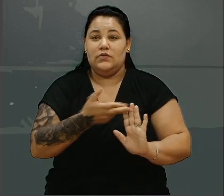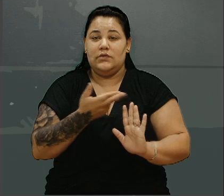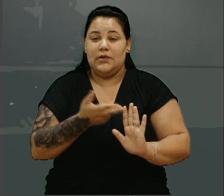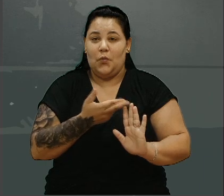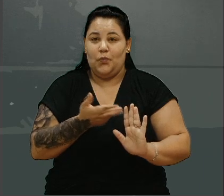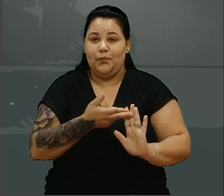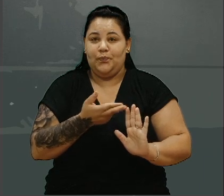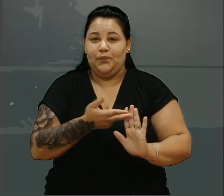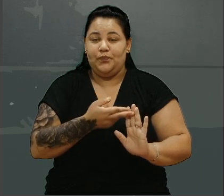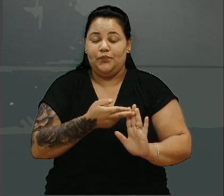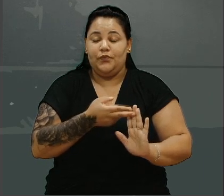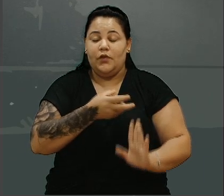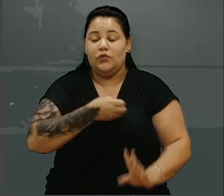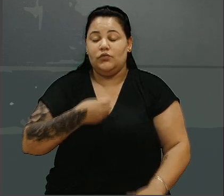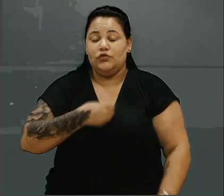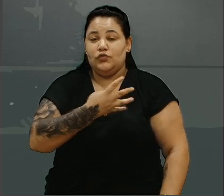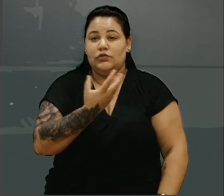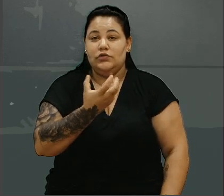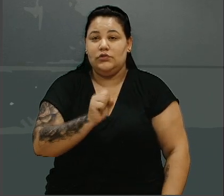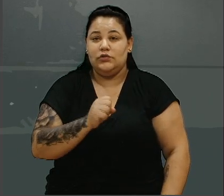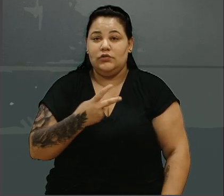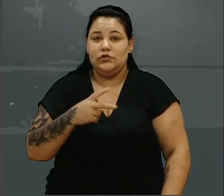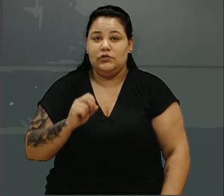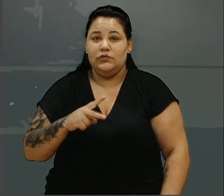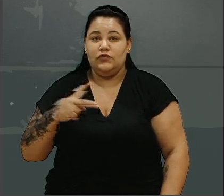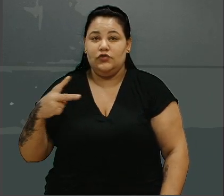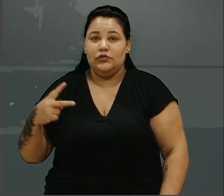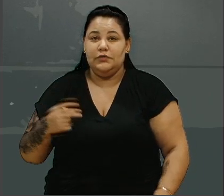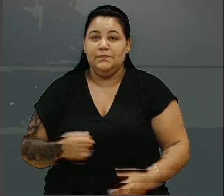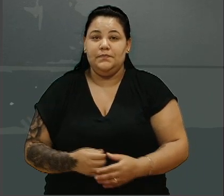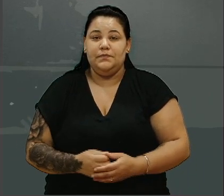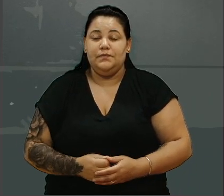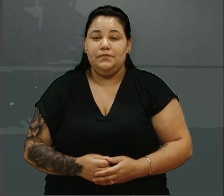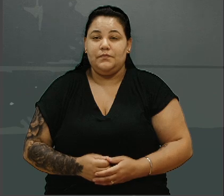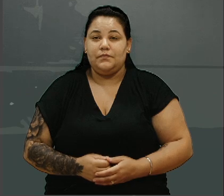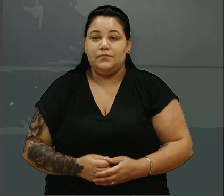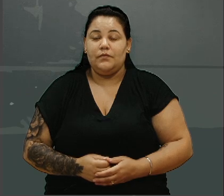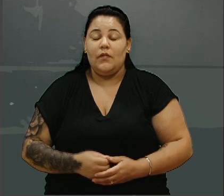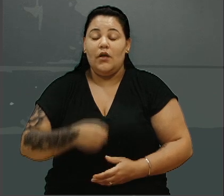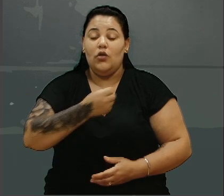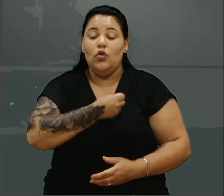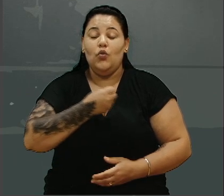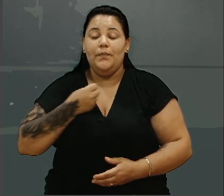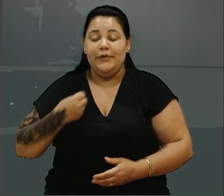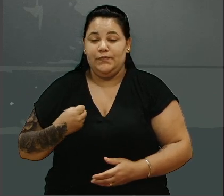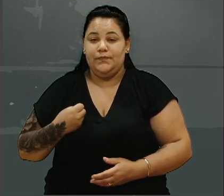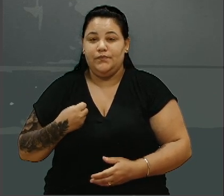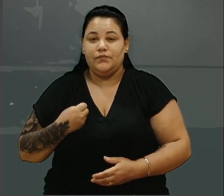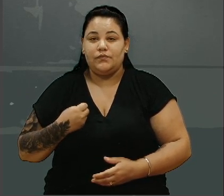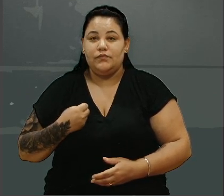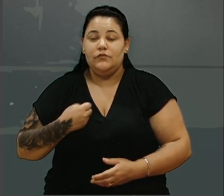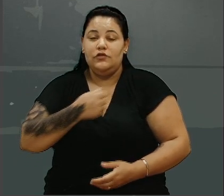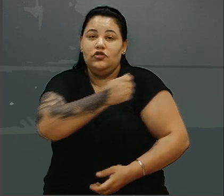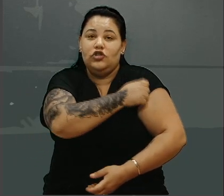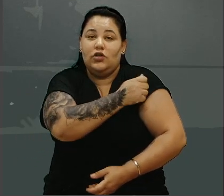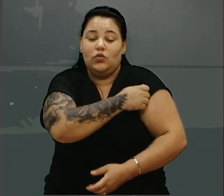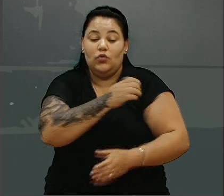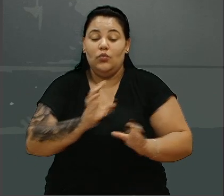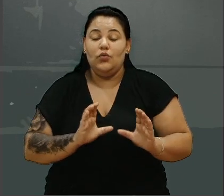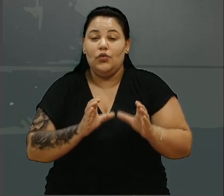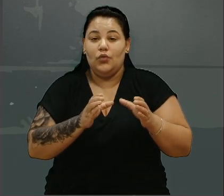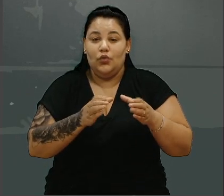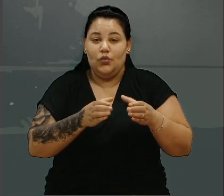Educação, número 48, 2022. Número de estudantes por turma no